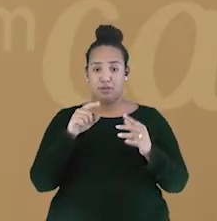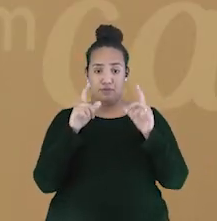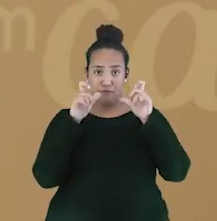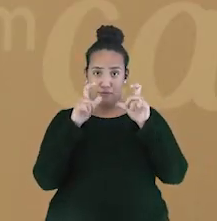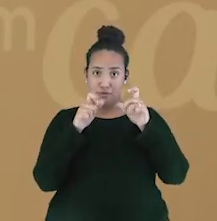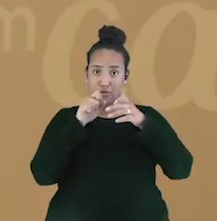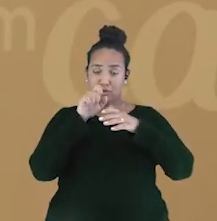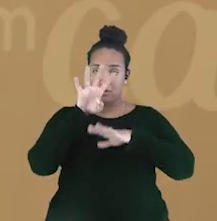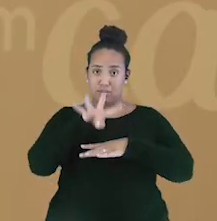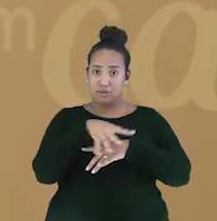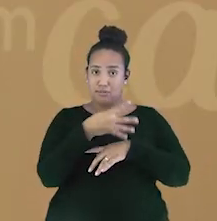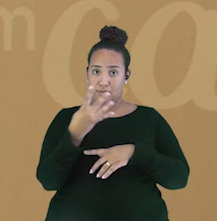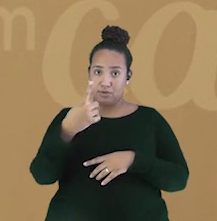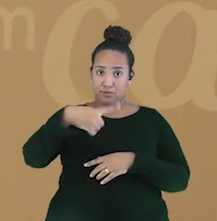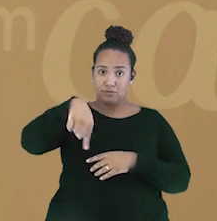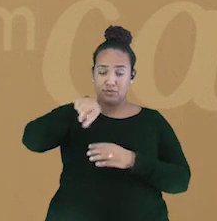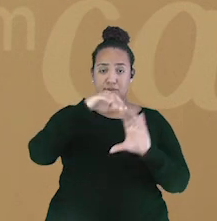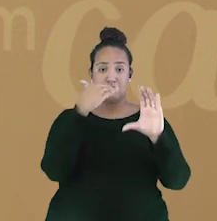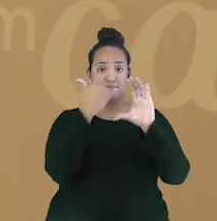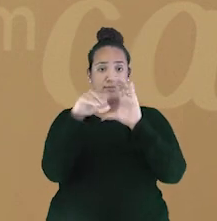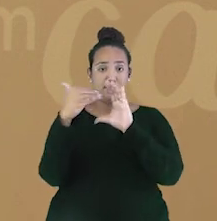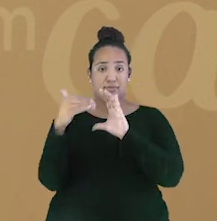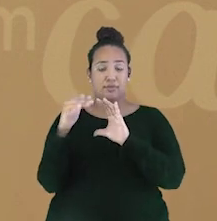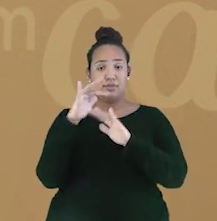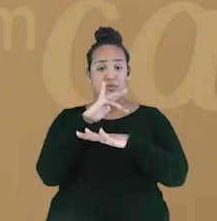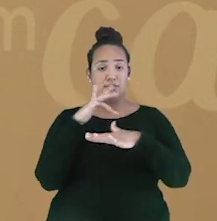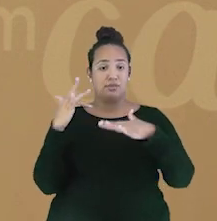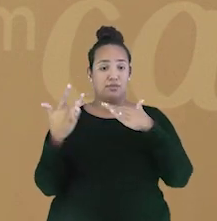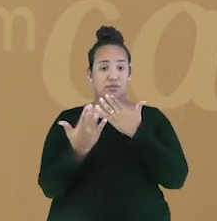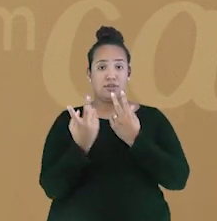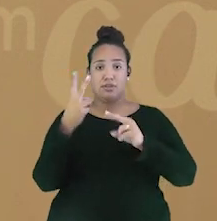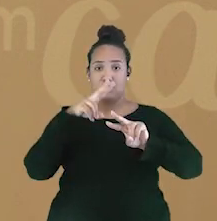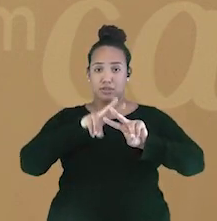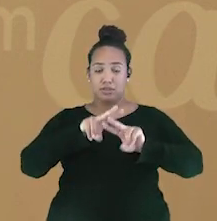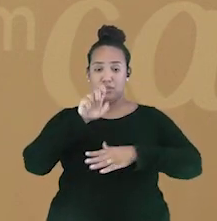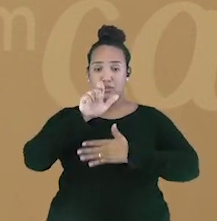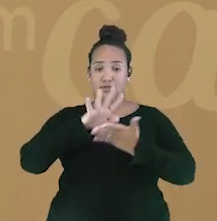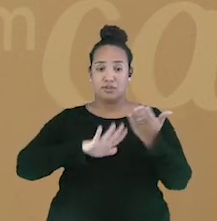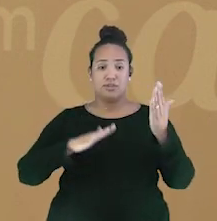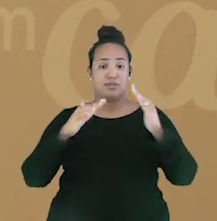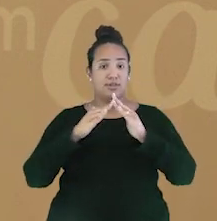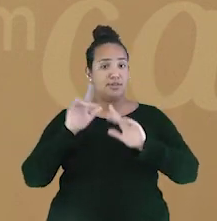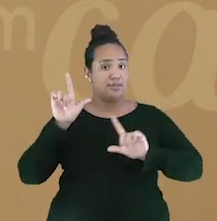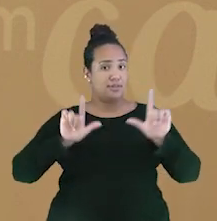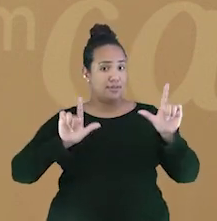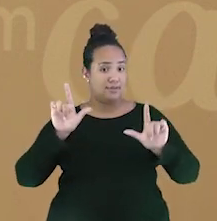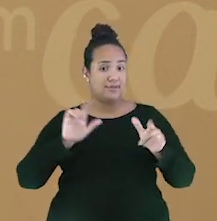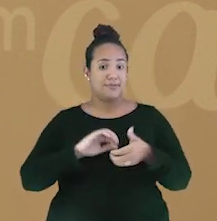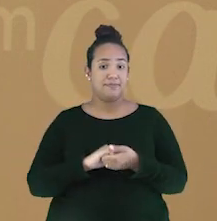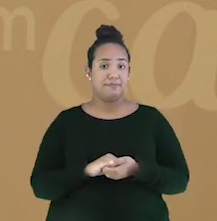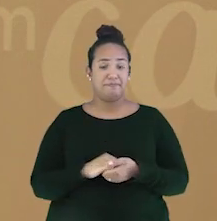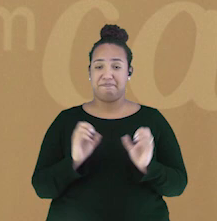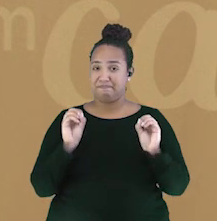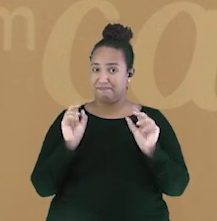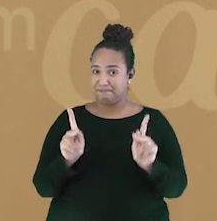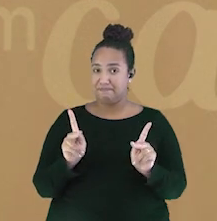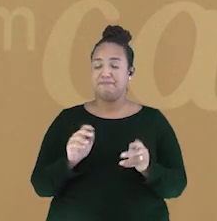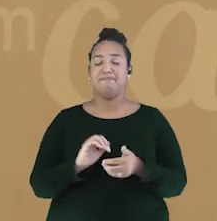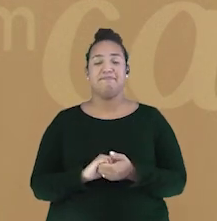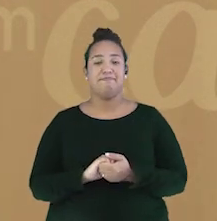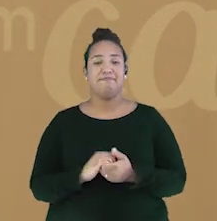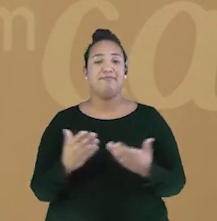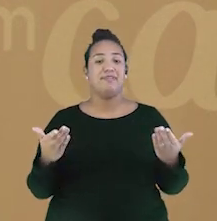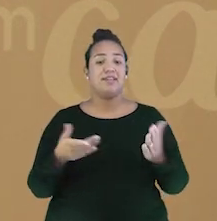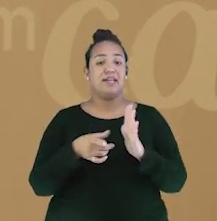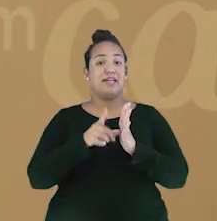fez nas redes sociais usando a hashtag dever em casa na TV legal antes de continuar